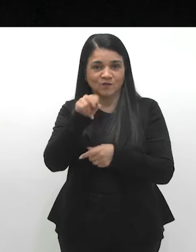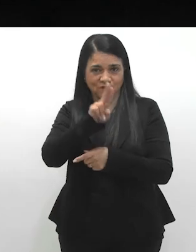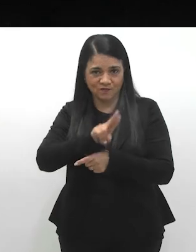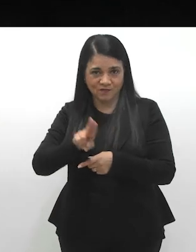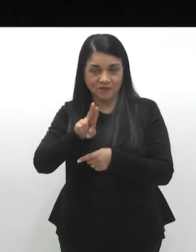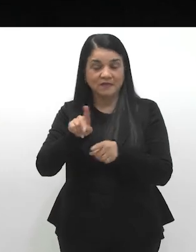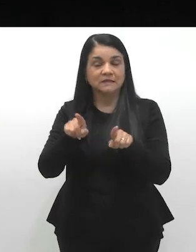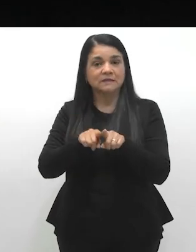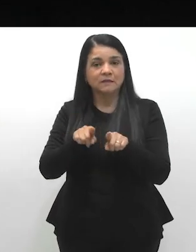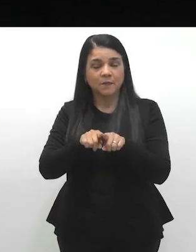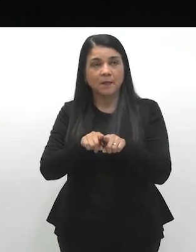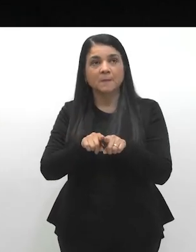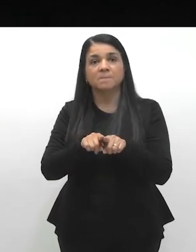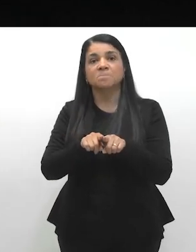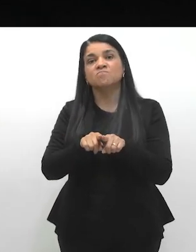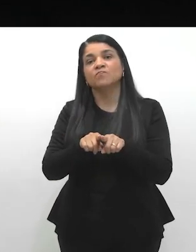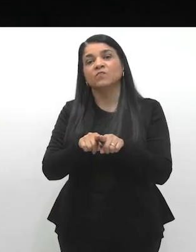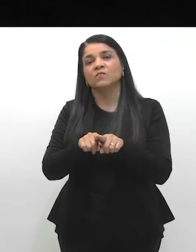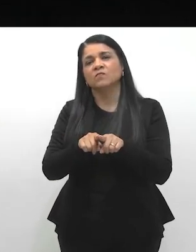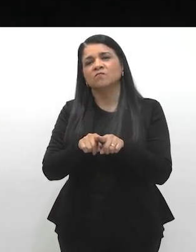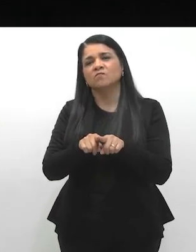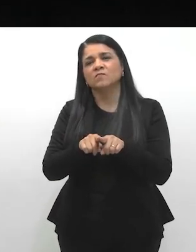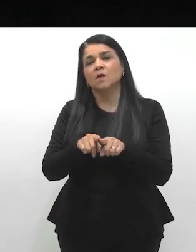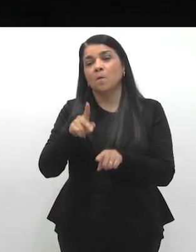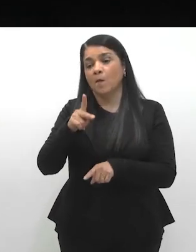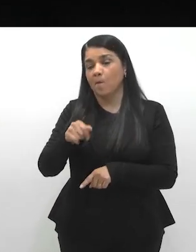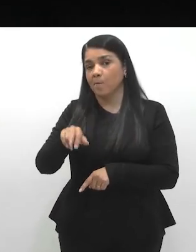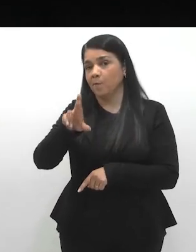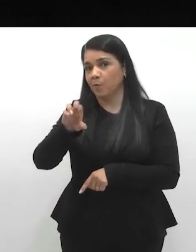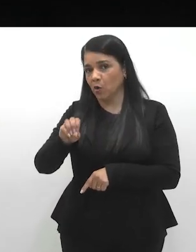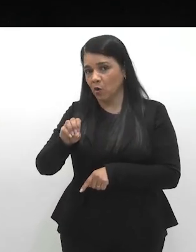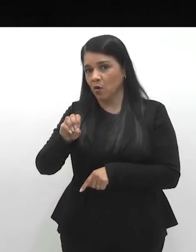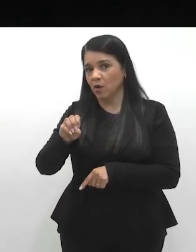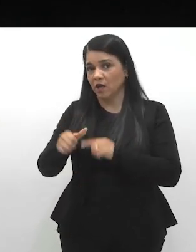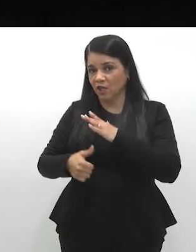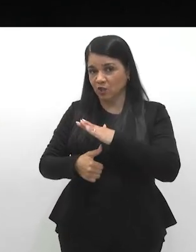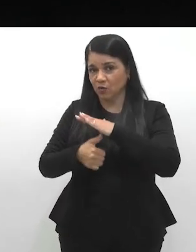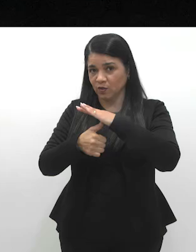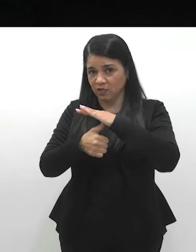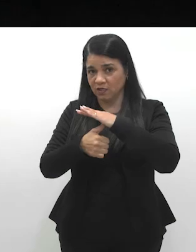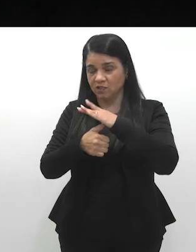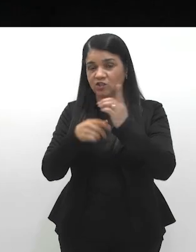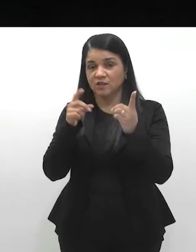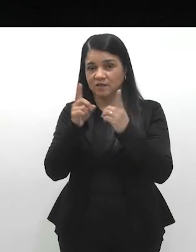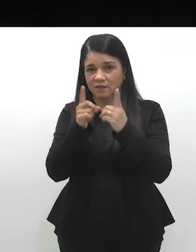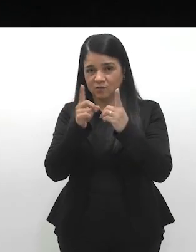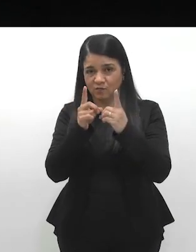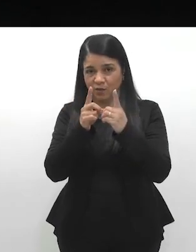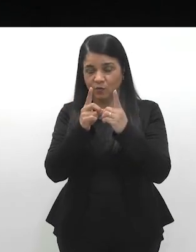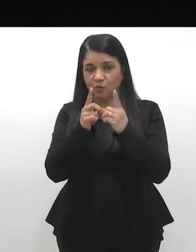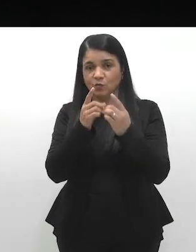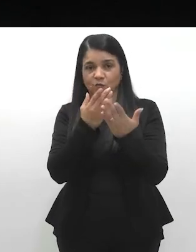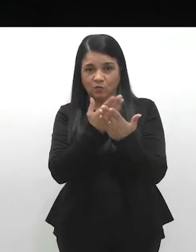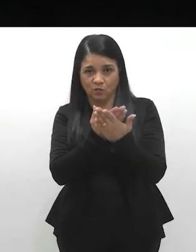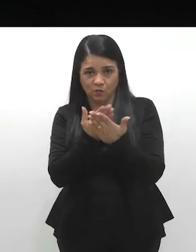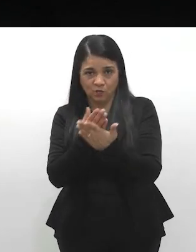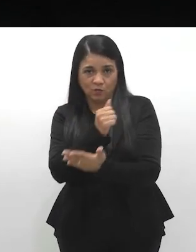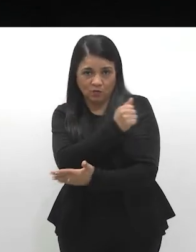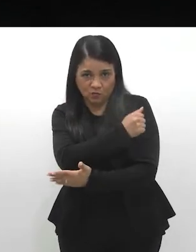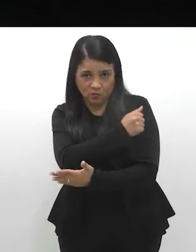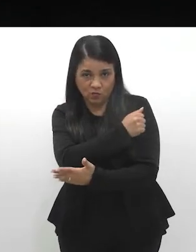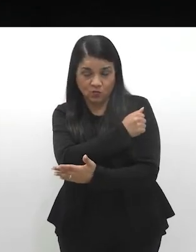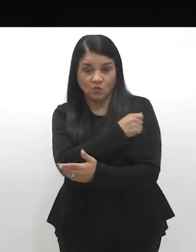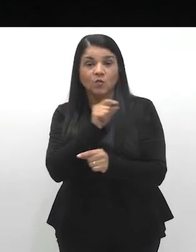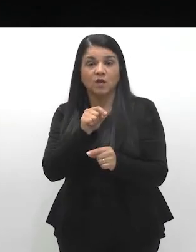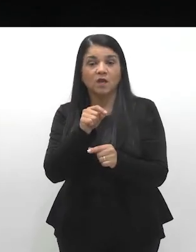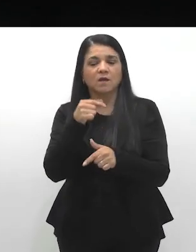dentro da universidade. Fora que nós temos uma pró-reitoria de assistência estudantil, que trabalha exclusivamente